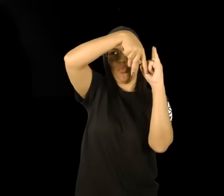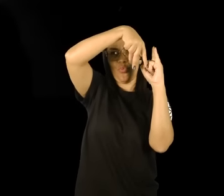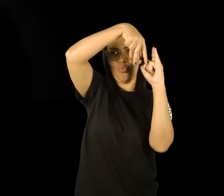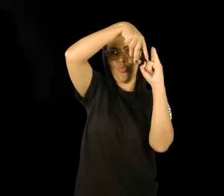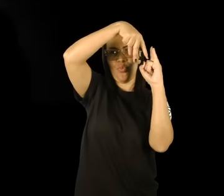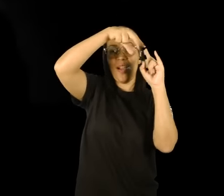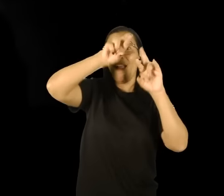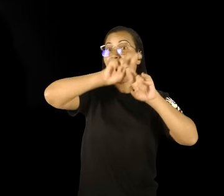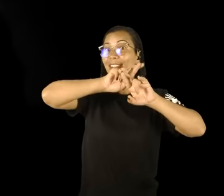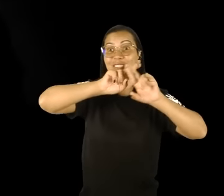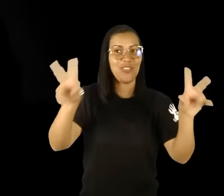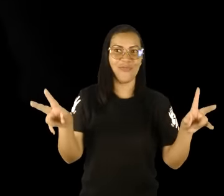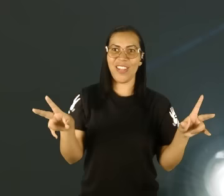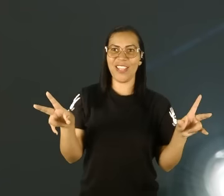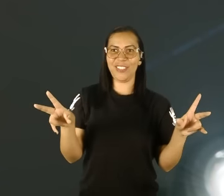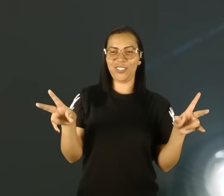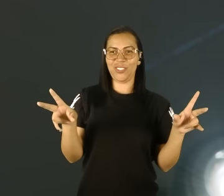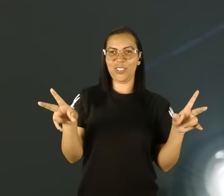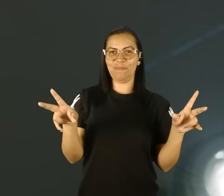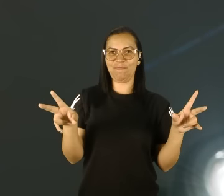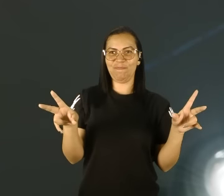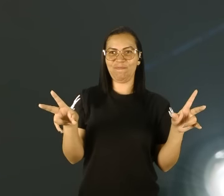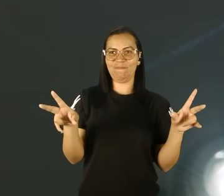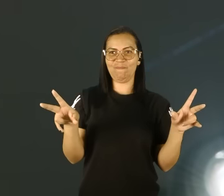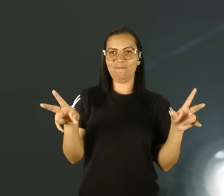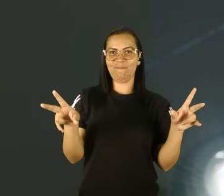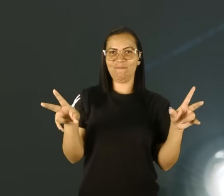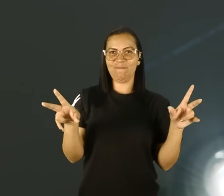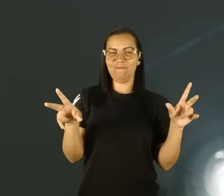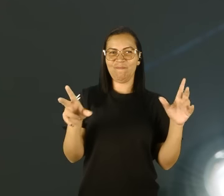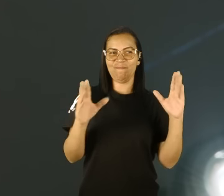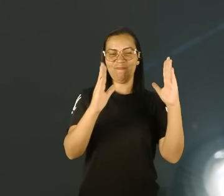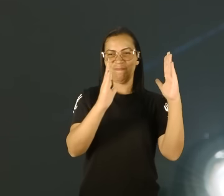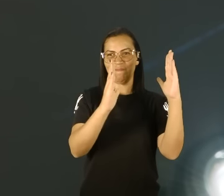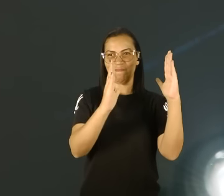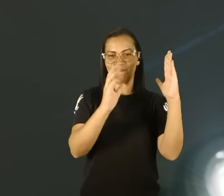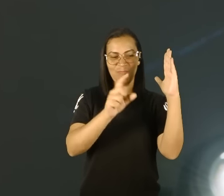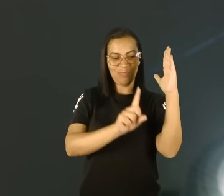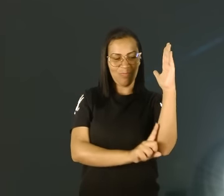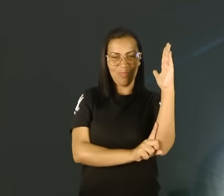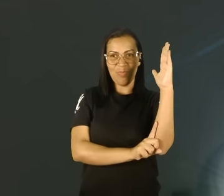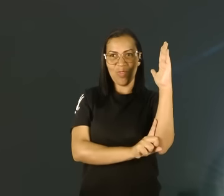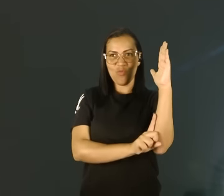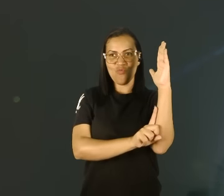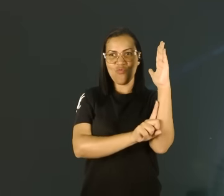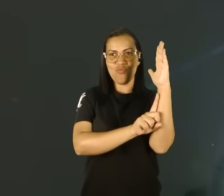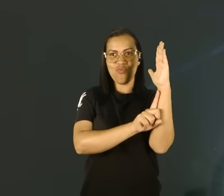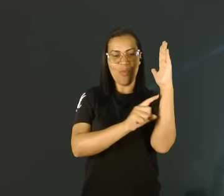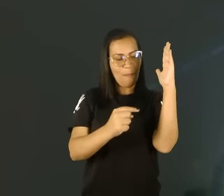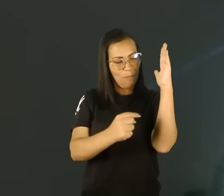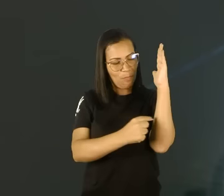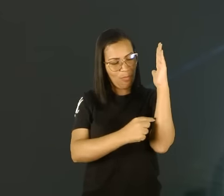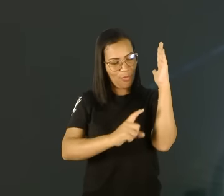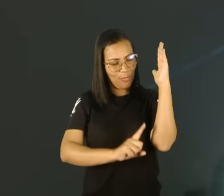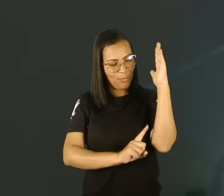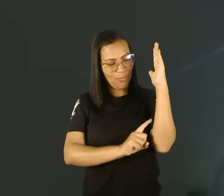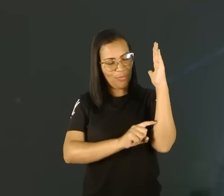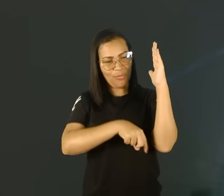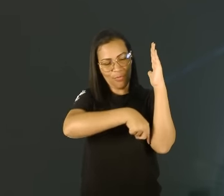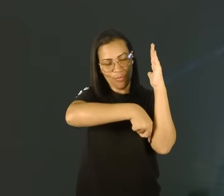Uma escada é feita de degraus. Ei, Jacó, não tenha nenhum sonho que eu não esteja no